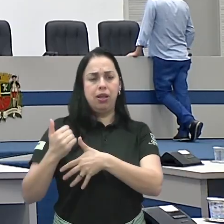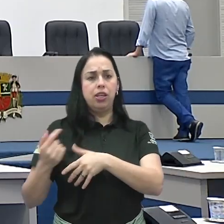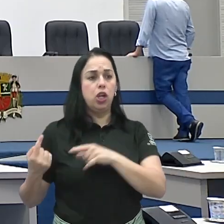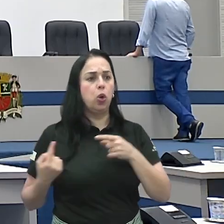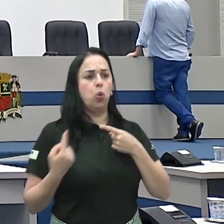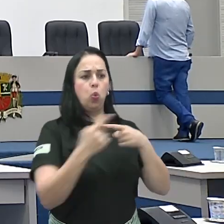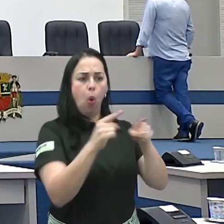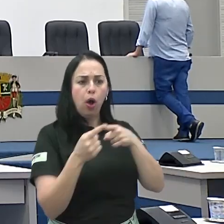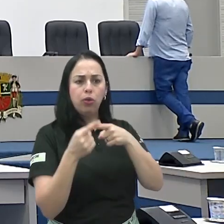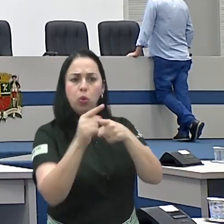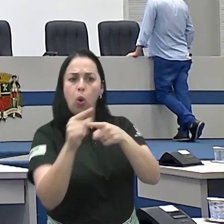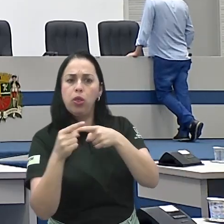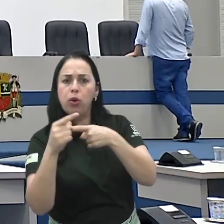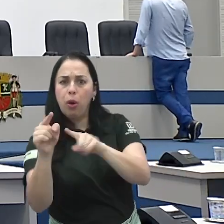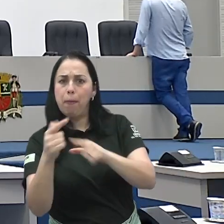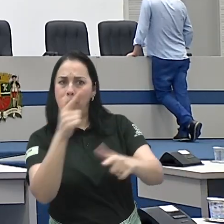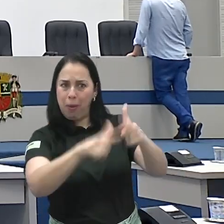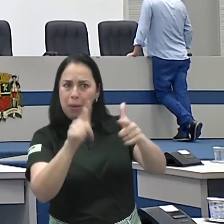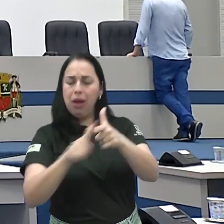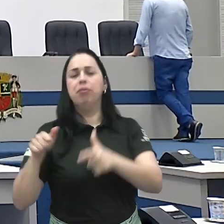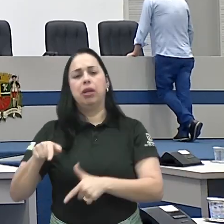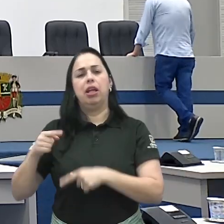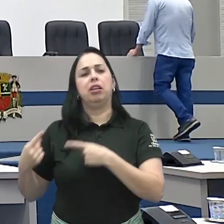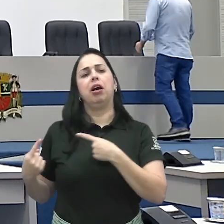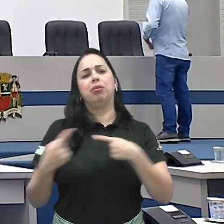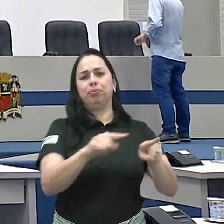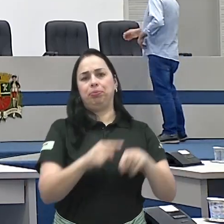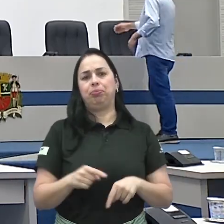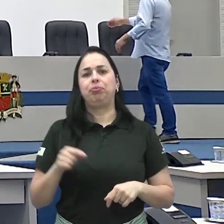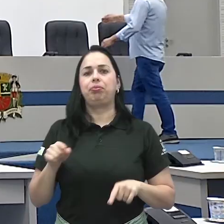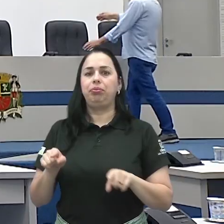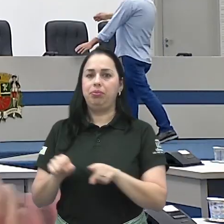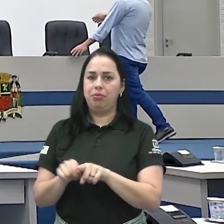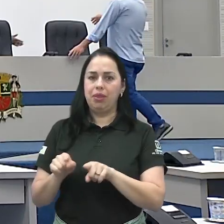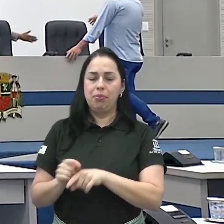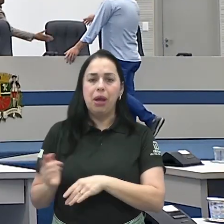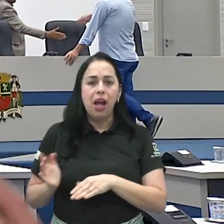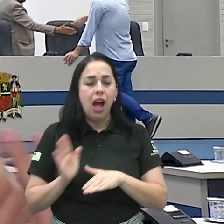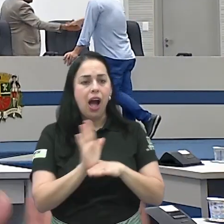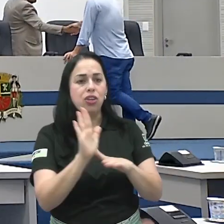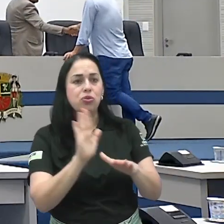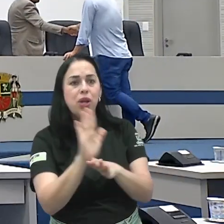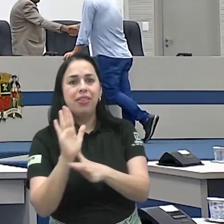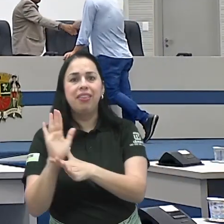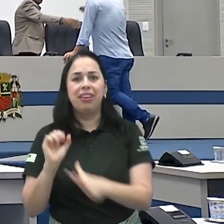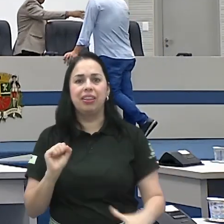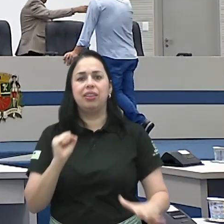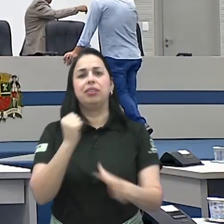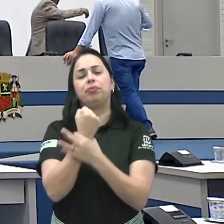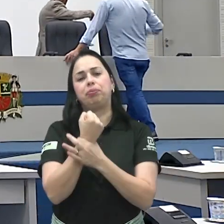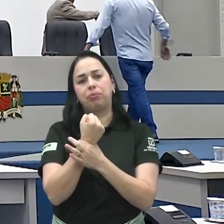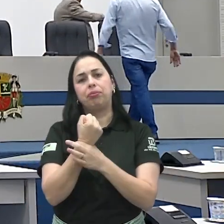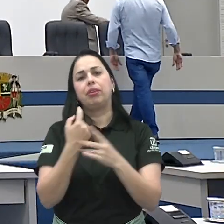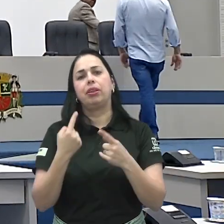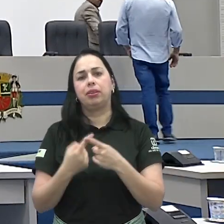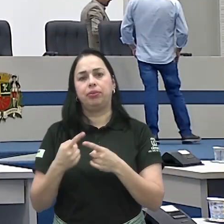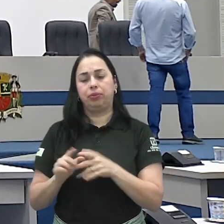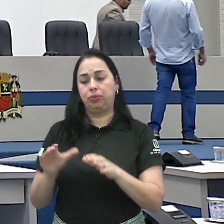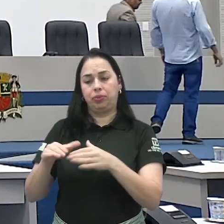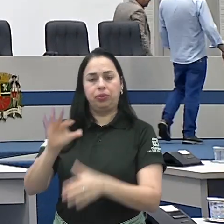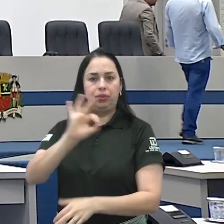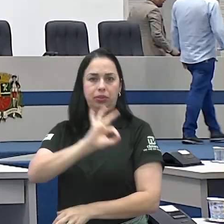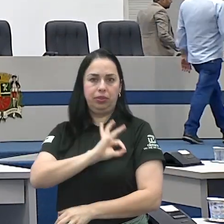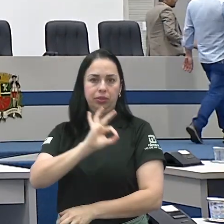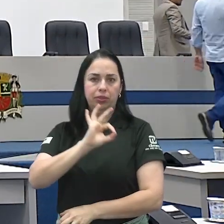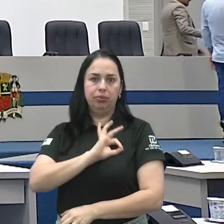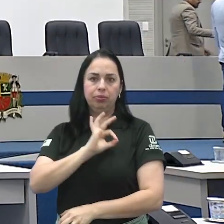conter qualquer tipo de distúrbio urbano, que a gente chama, né? Auxiliar também e ajudar na segurança pública, porque a Guarda